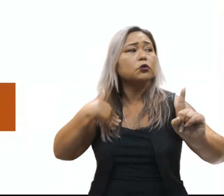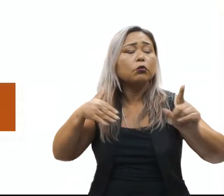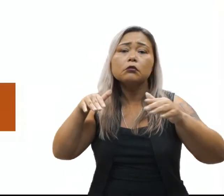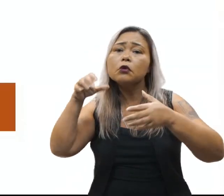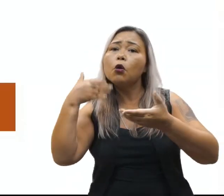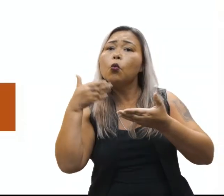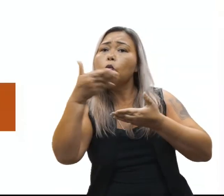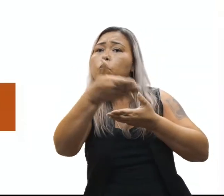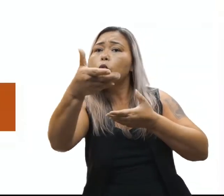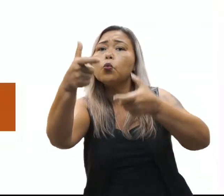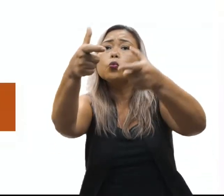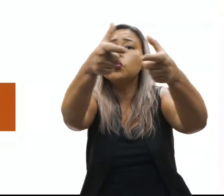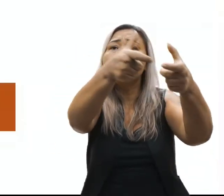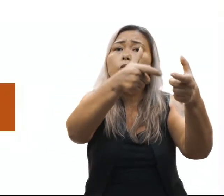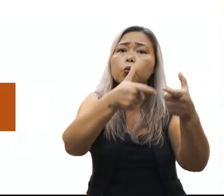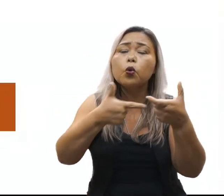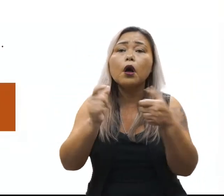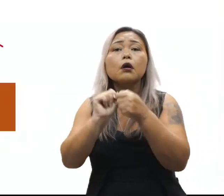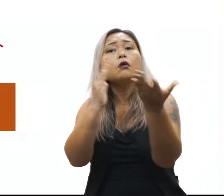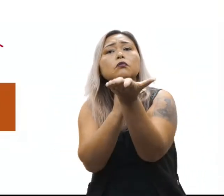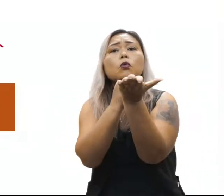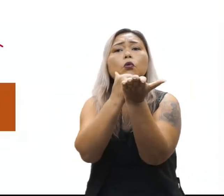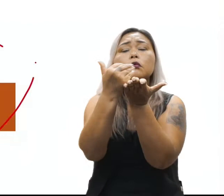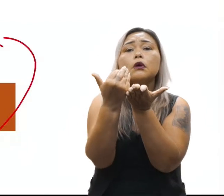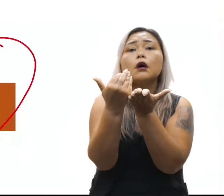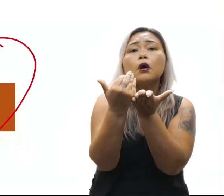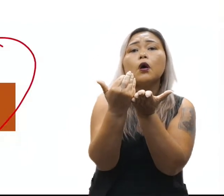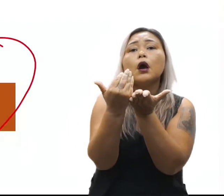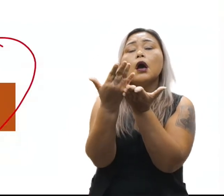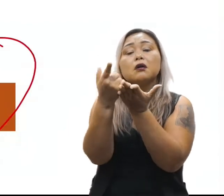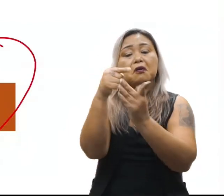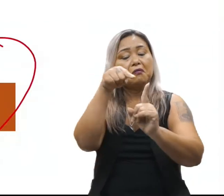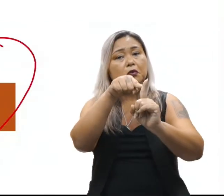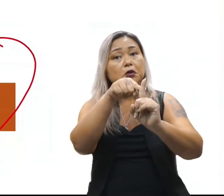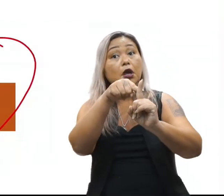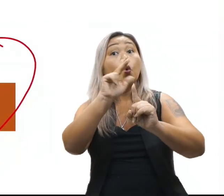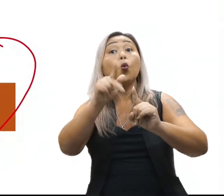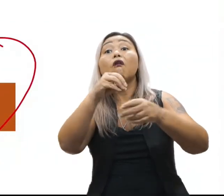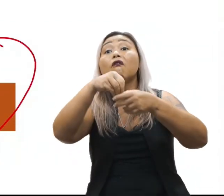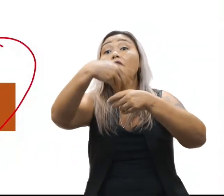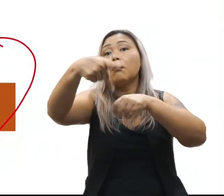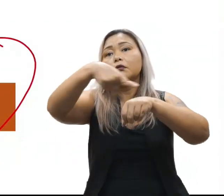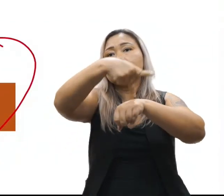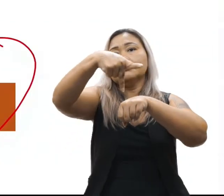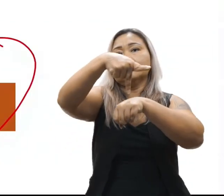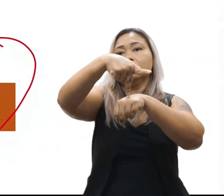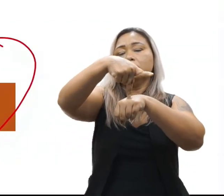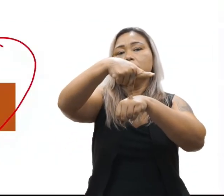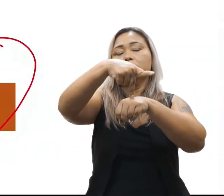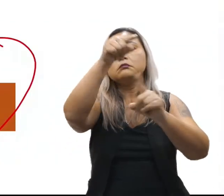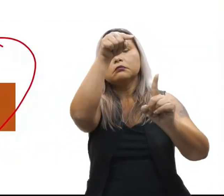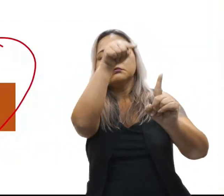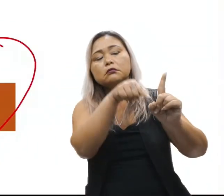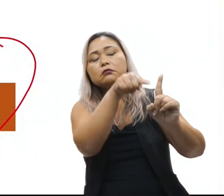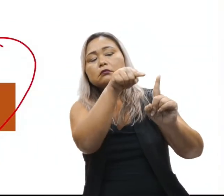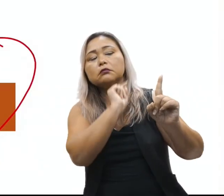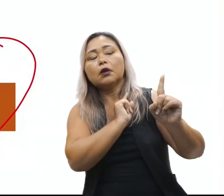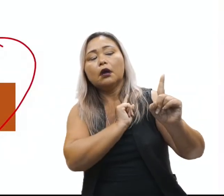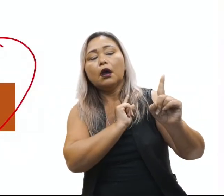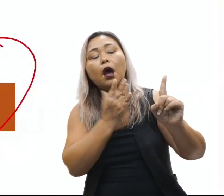outros lugares e começaram a ser vistos como o estrangeiro, aí a gente começa